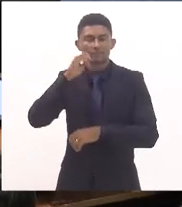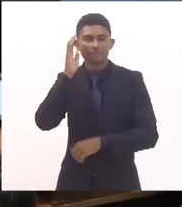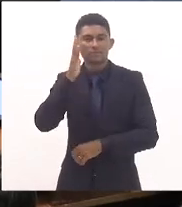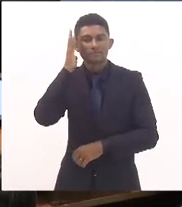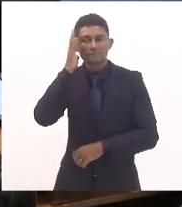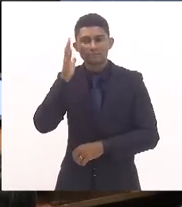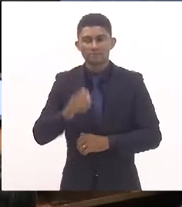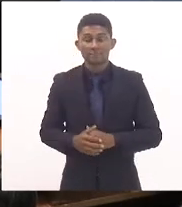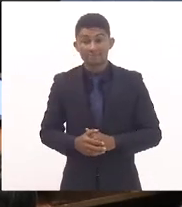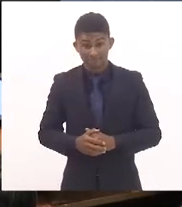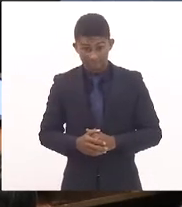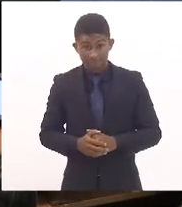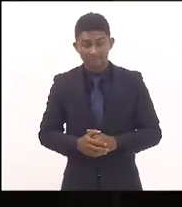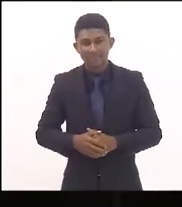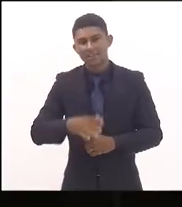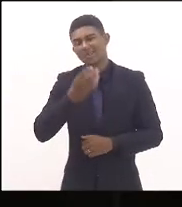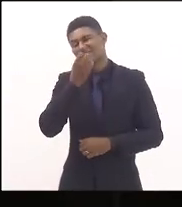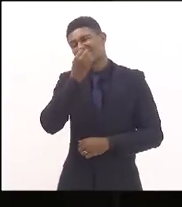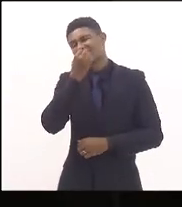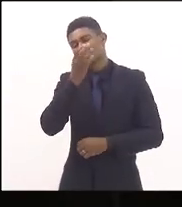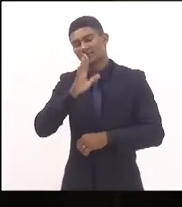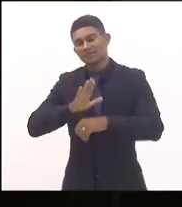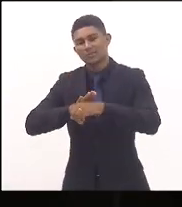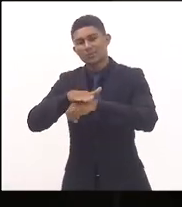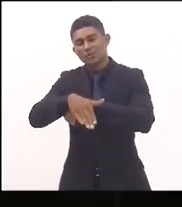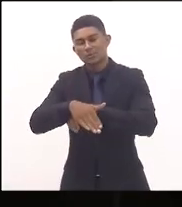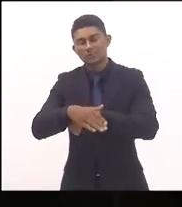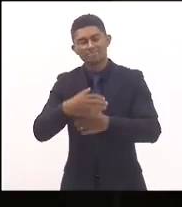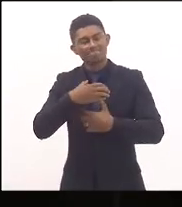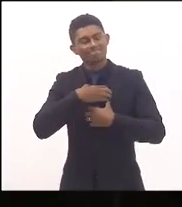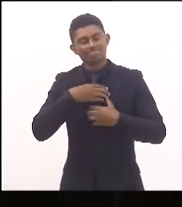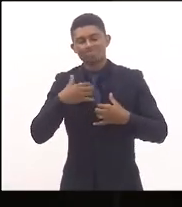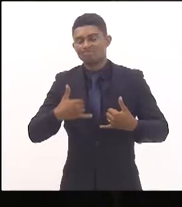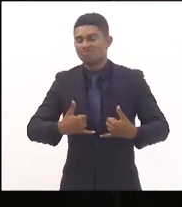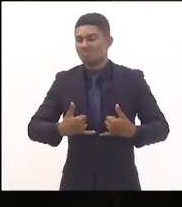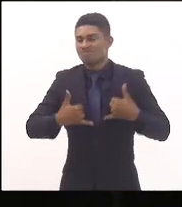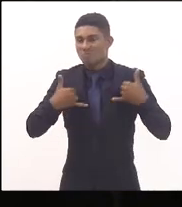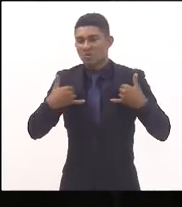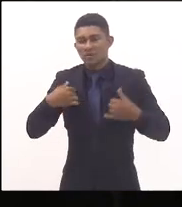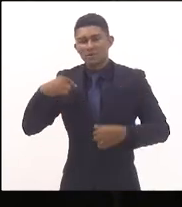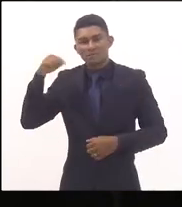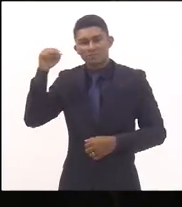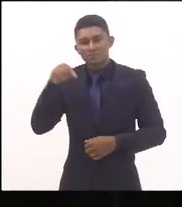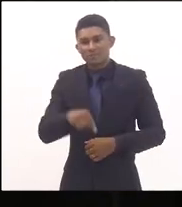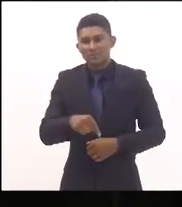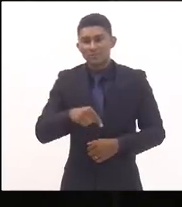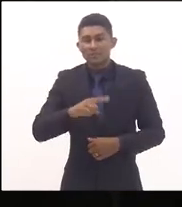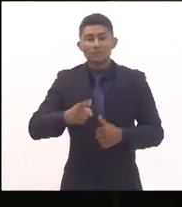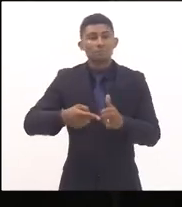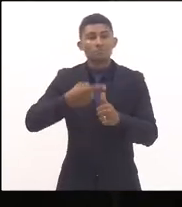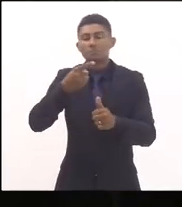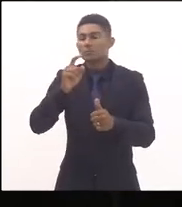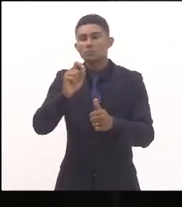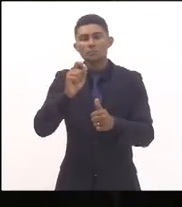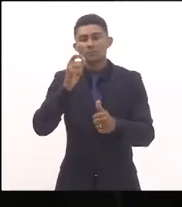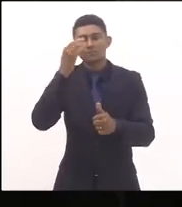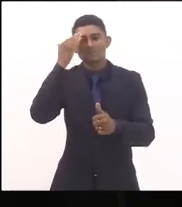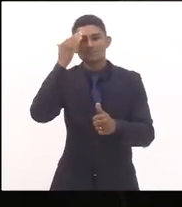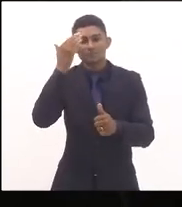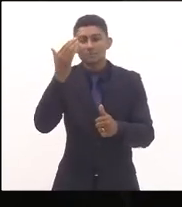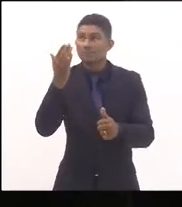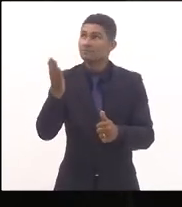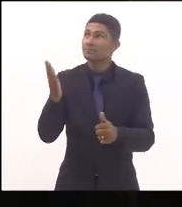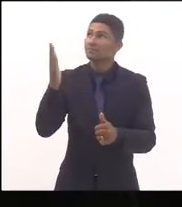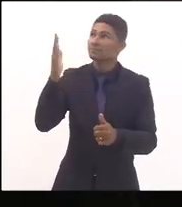é muito boa noite é uma honra enorme estar aqui é primeiramente eu gostaria de agradecer